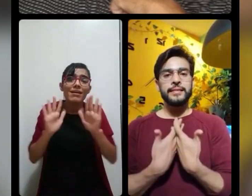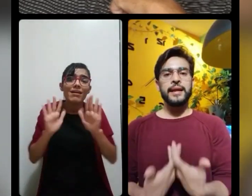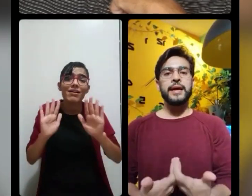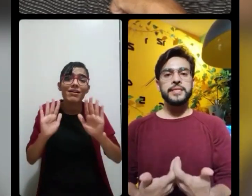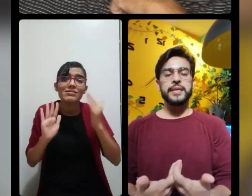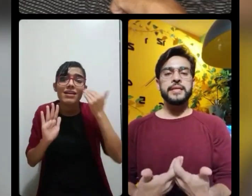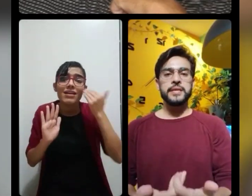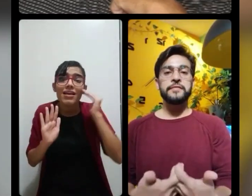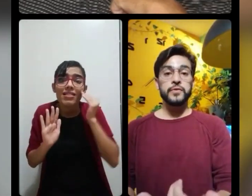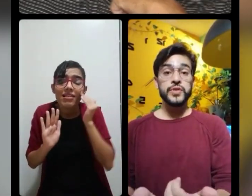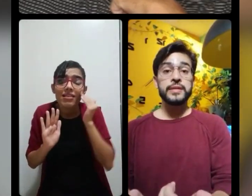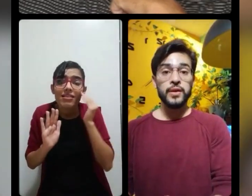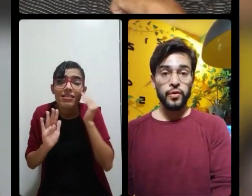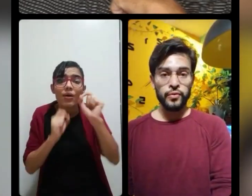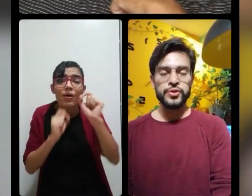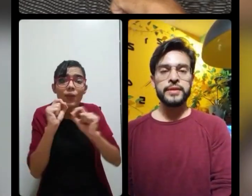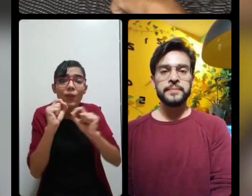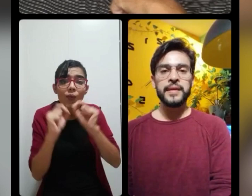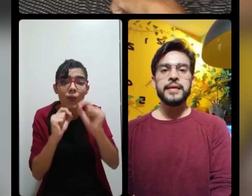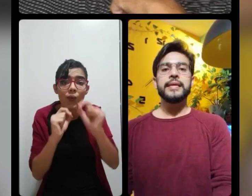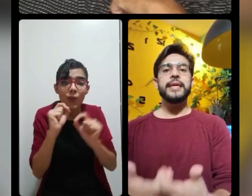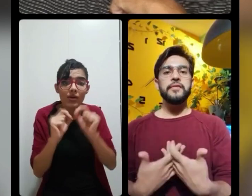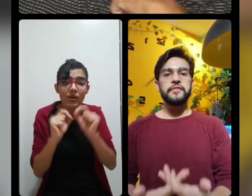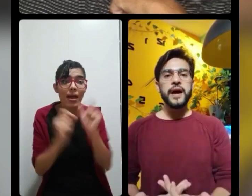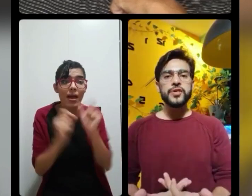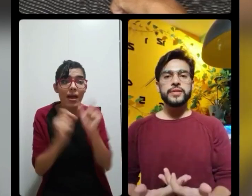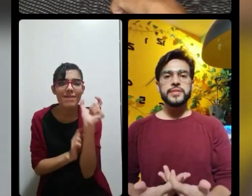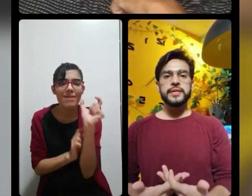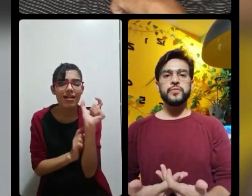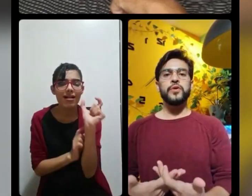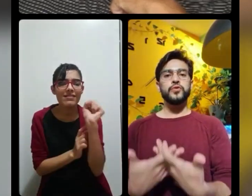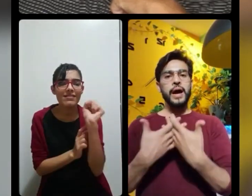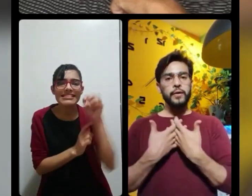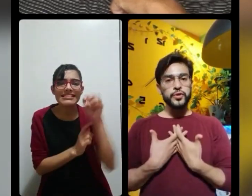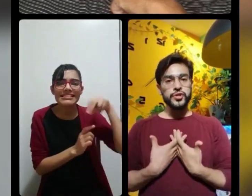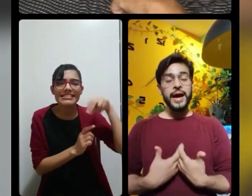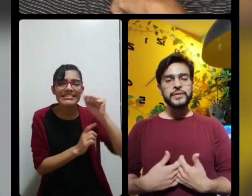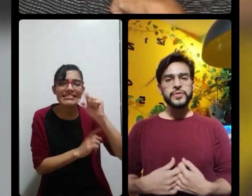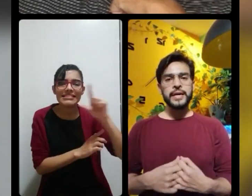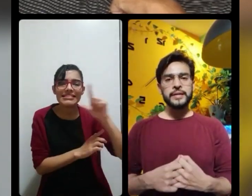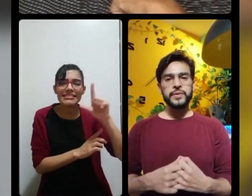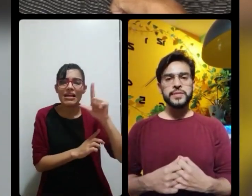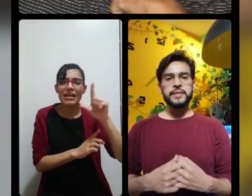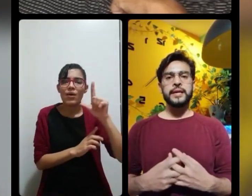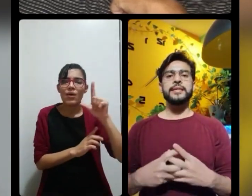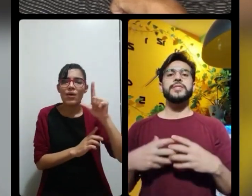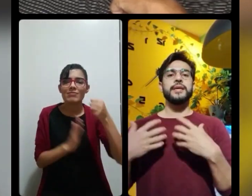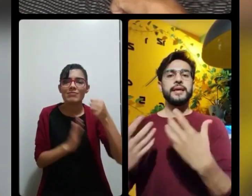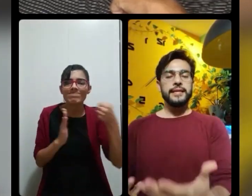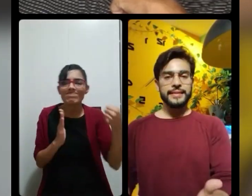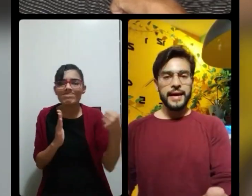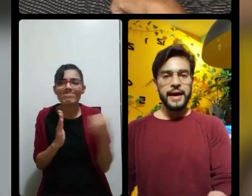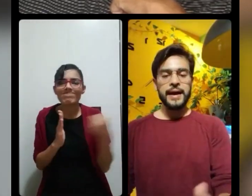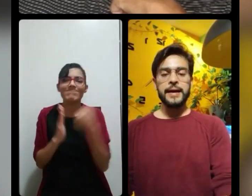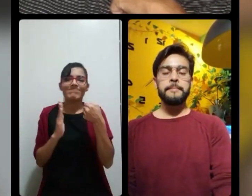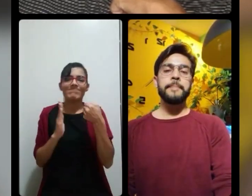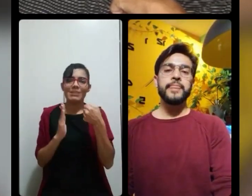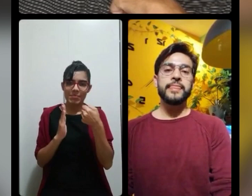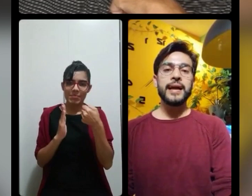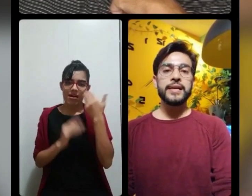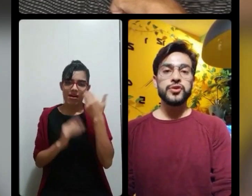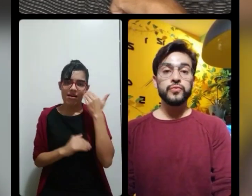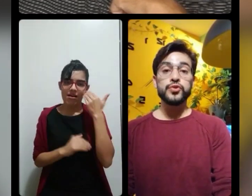sinal, ela traz essa força ideológica que afasta, de certo modo, o status da língua de sinais